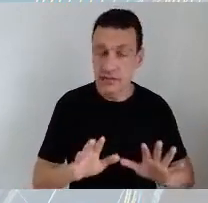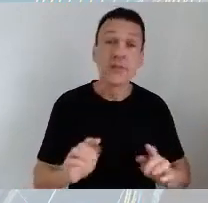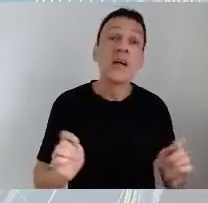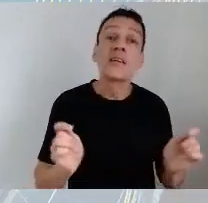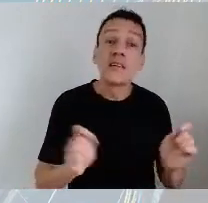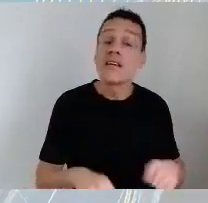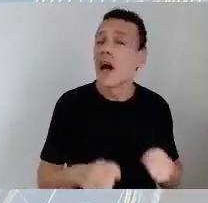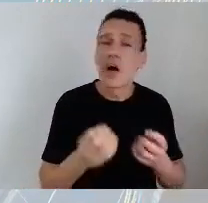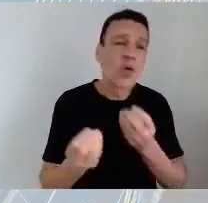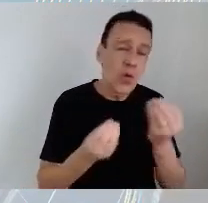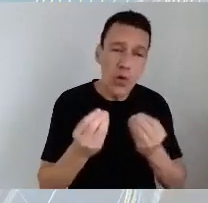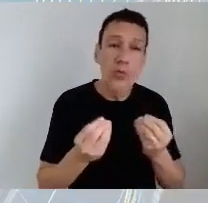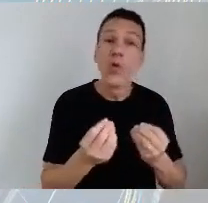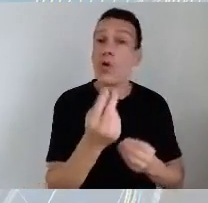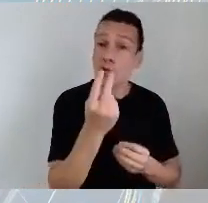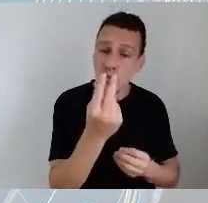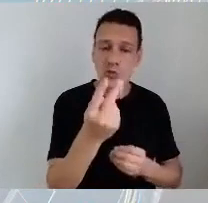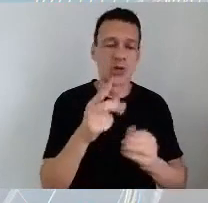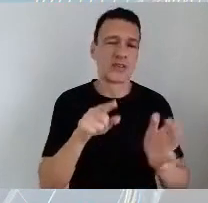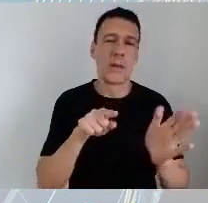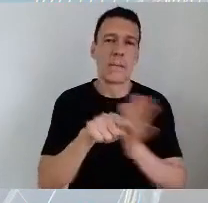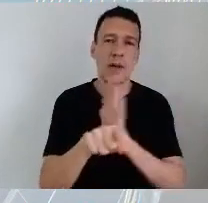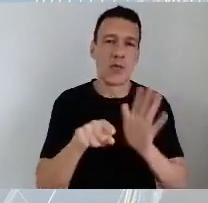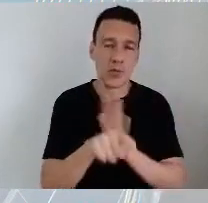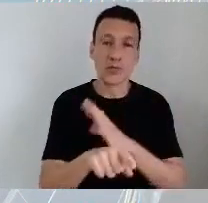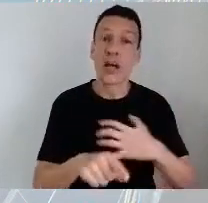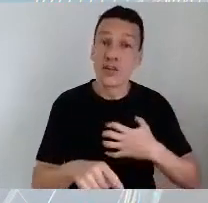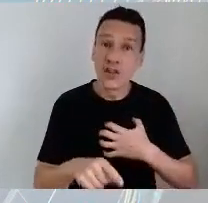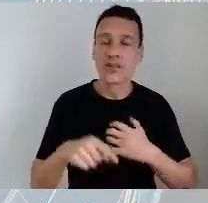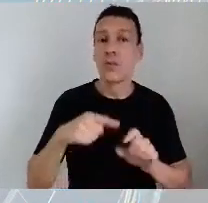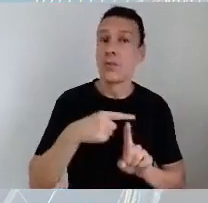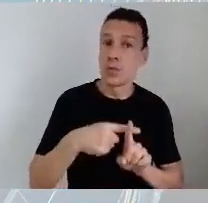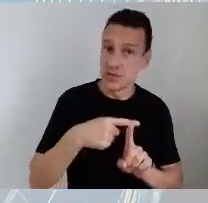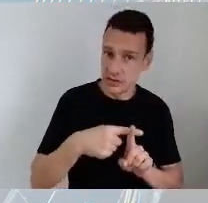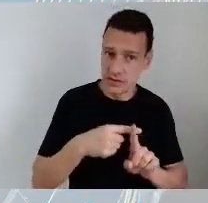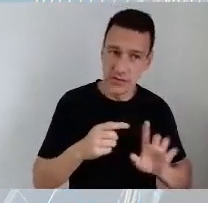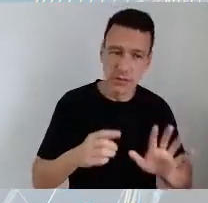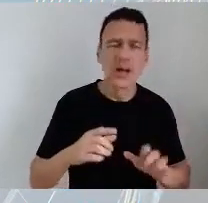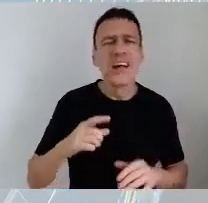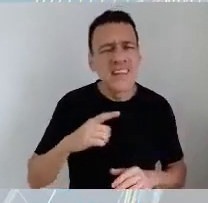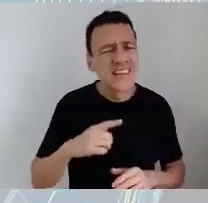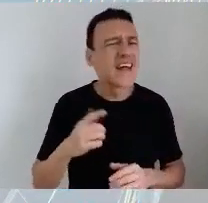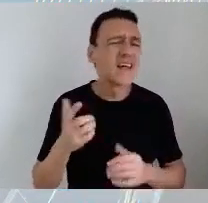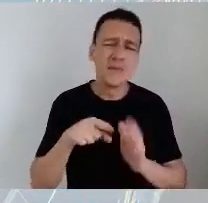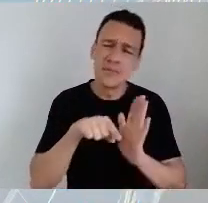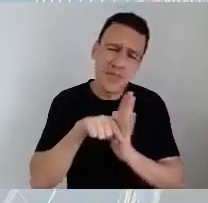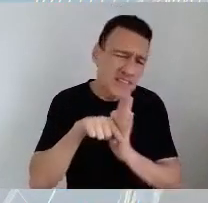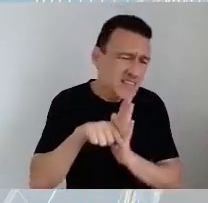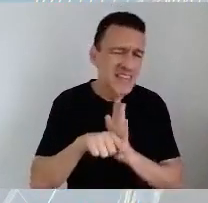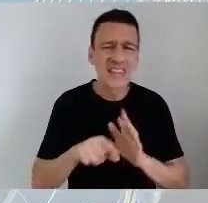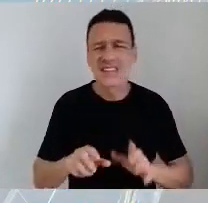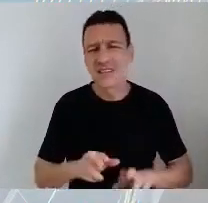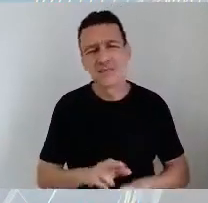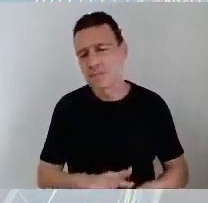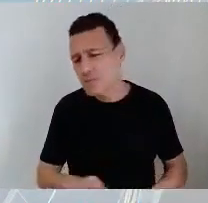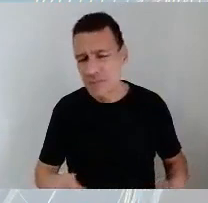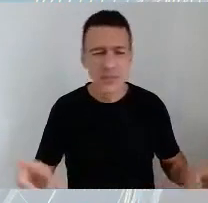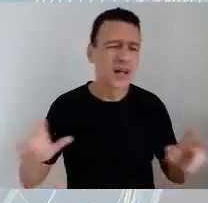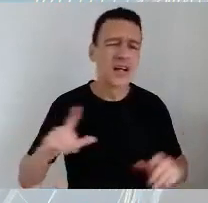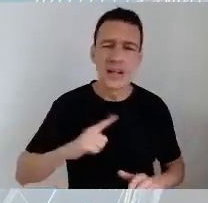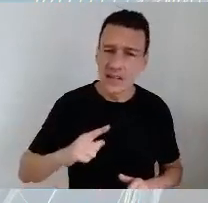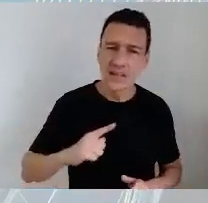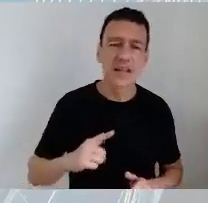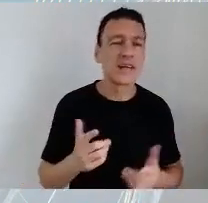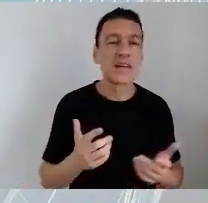tom positivo. Existem várias pesquisas, testes de usabilidade, até dentro de produtos, para analisar essa